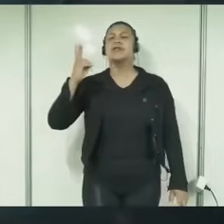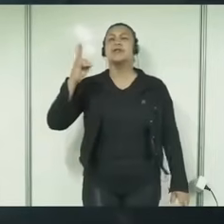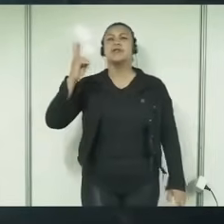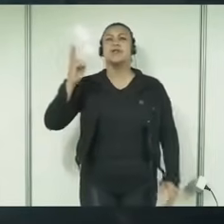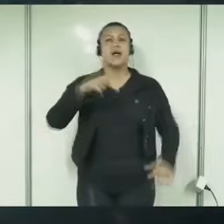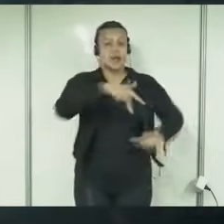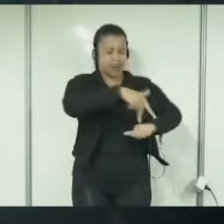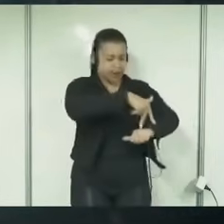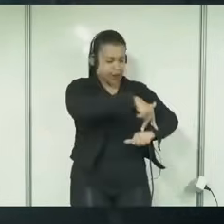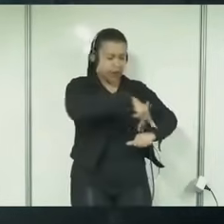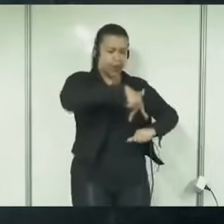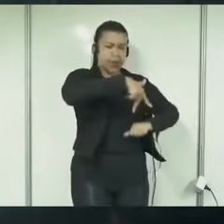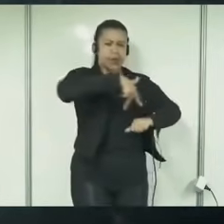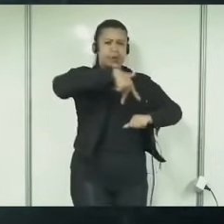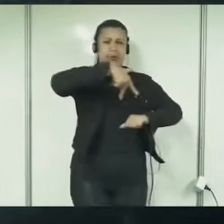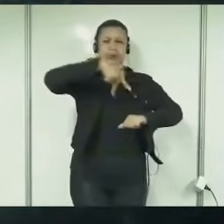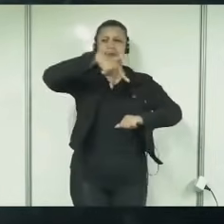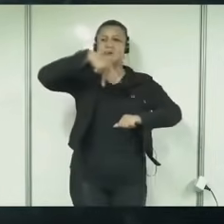ressuscitou,